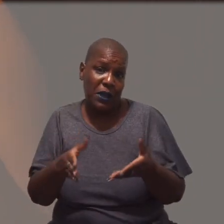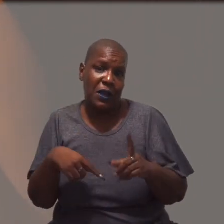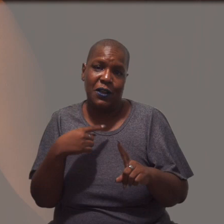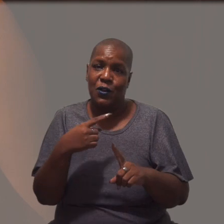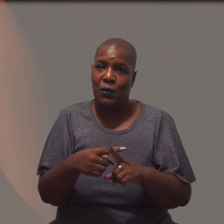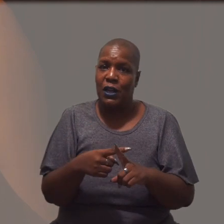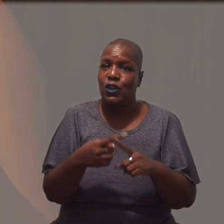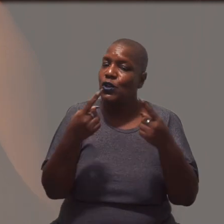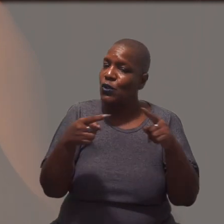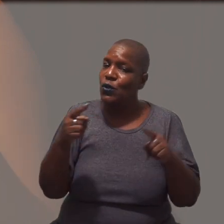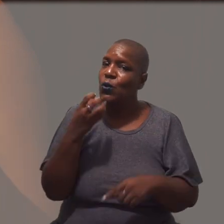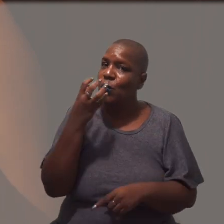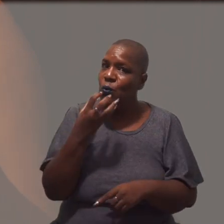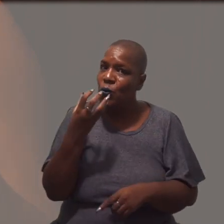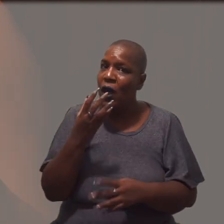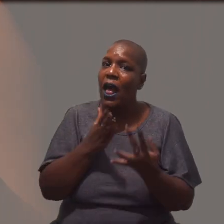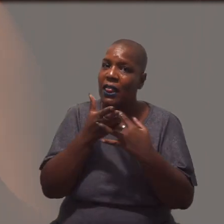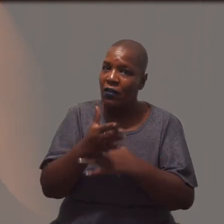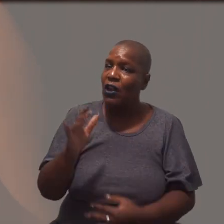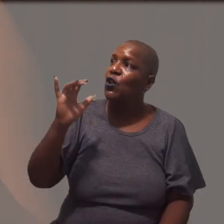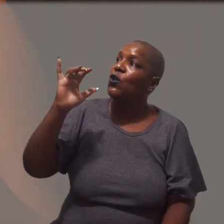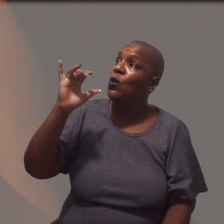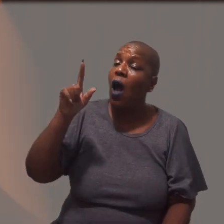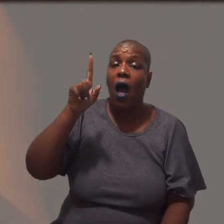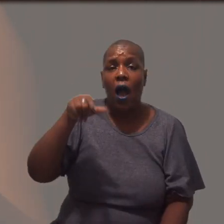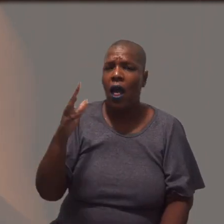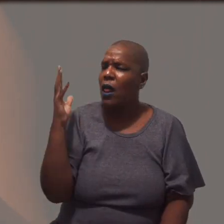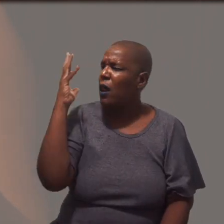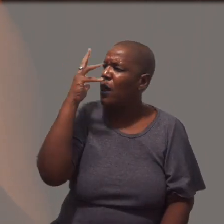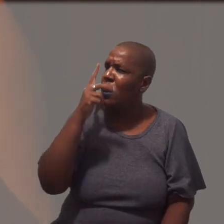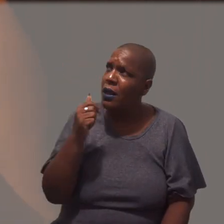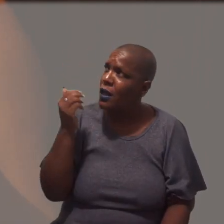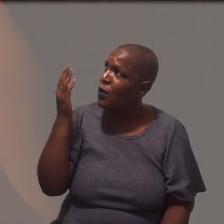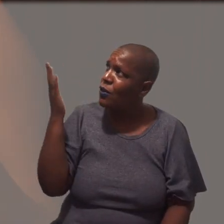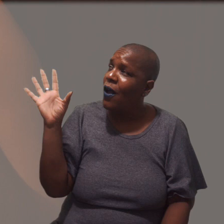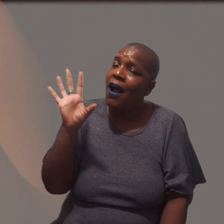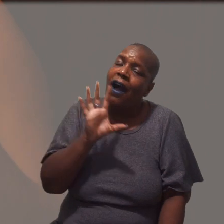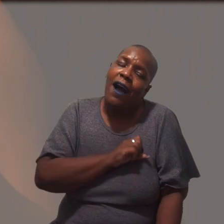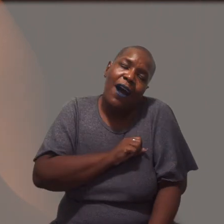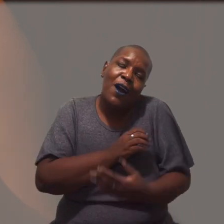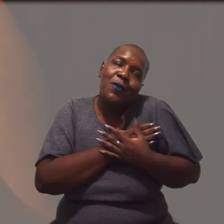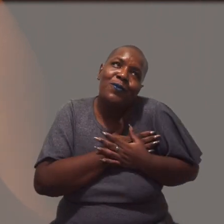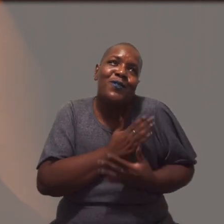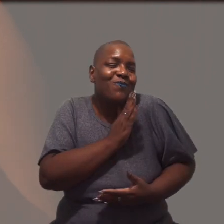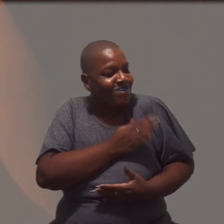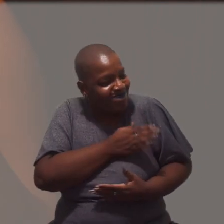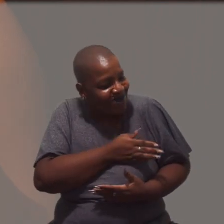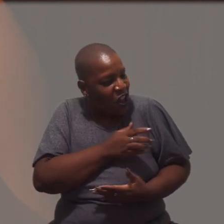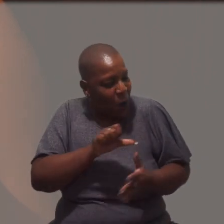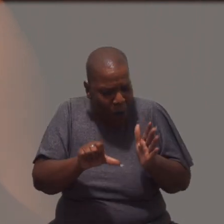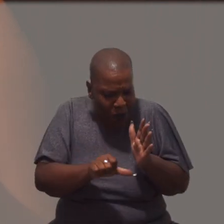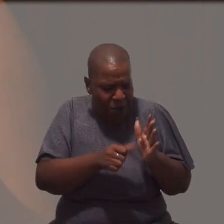participando mais, né, do meio musical através do trompete, que é um instrumento lindo, é um instrumento que eu amo de coração. Desde o